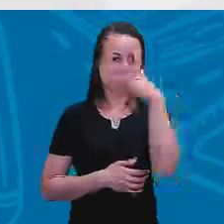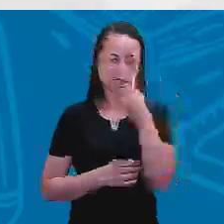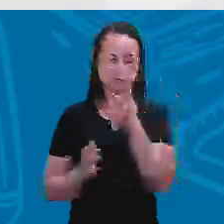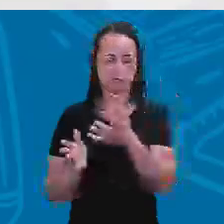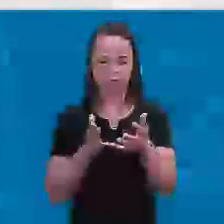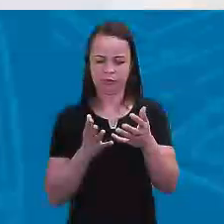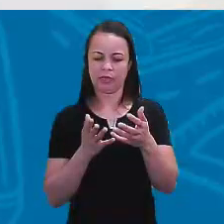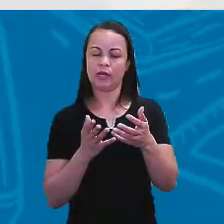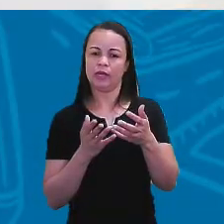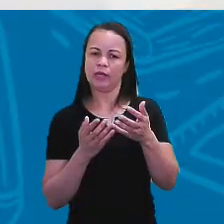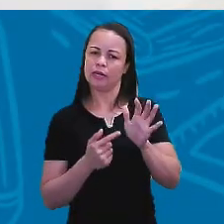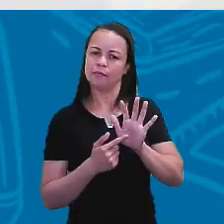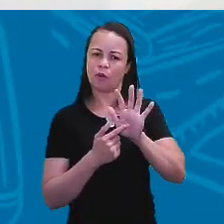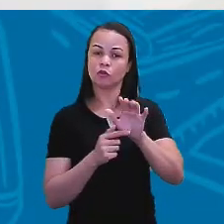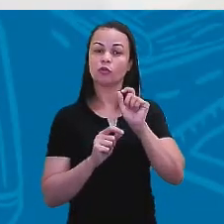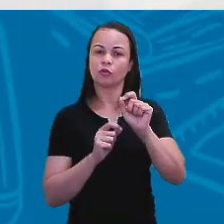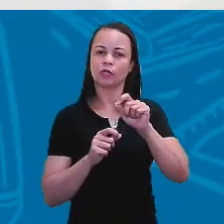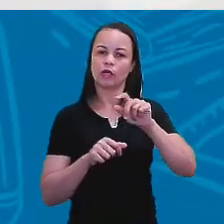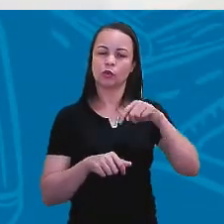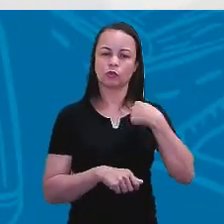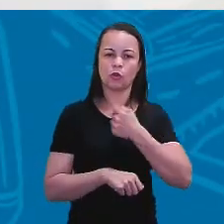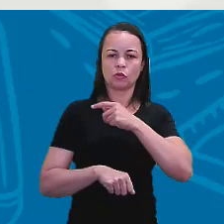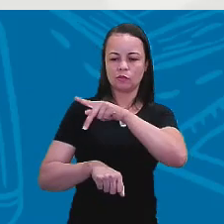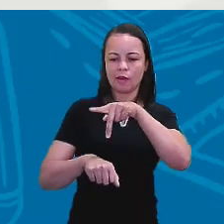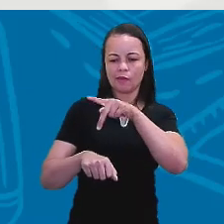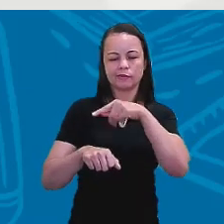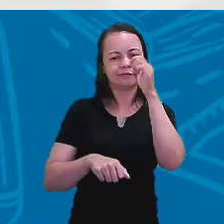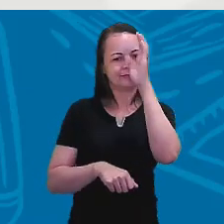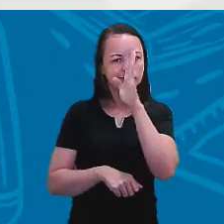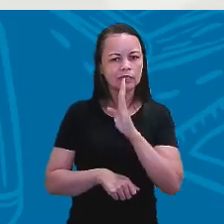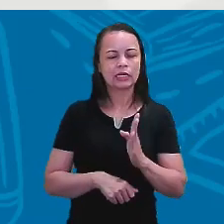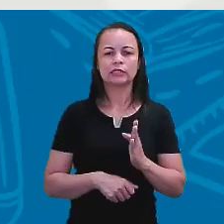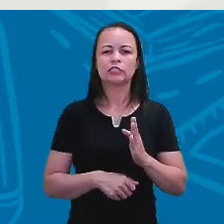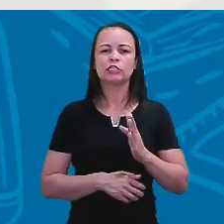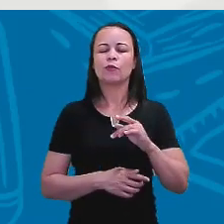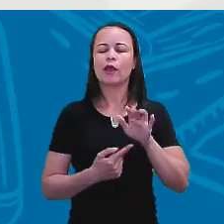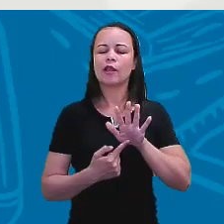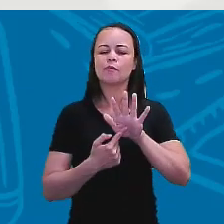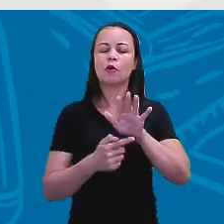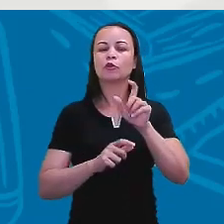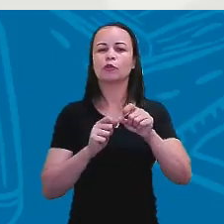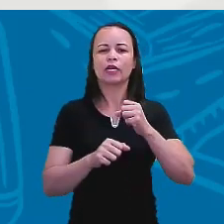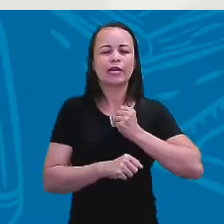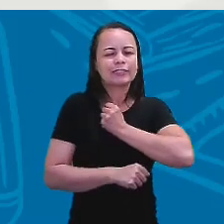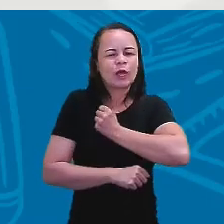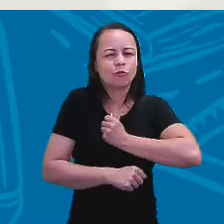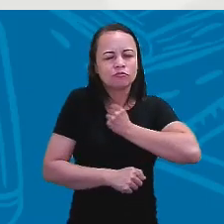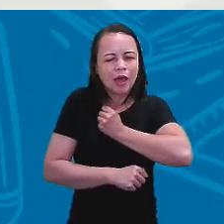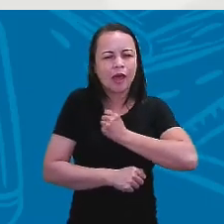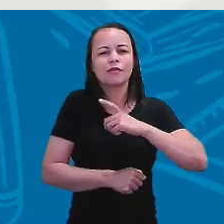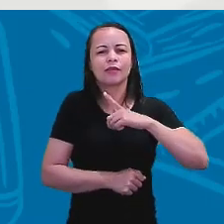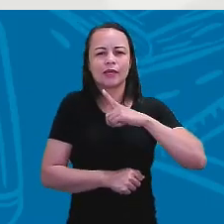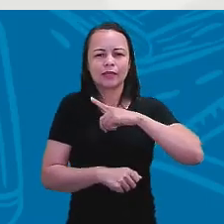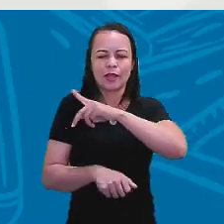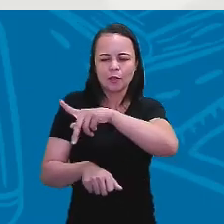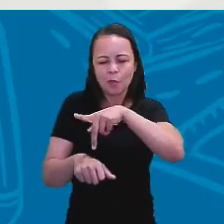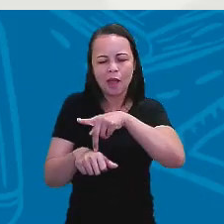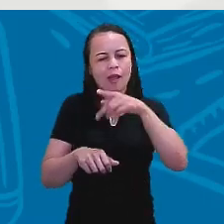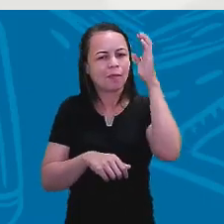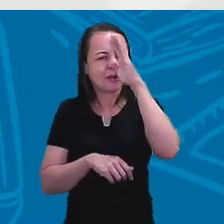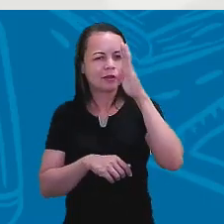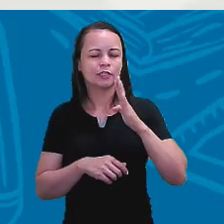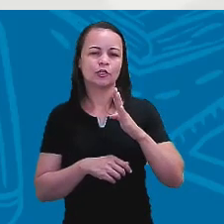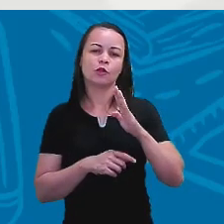país, o Brasil, e ele sente também muita saudade, porque ele está fora do país. Então, ele quer muito voltar, está com